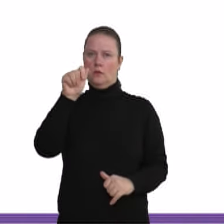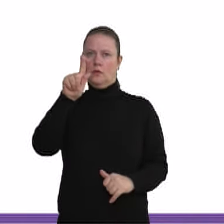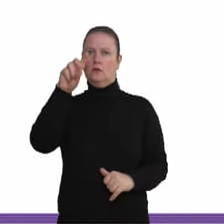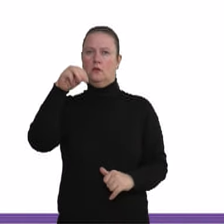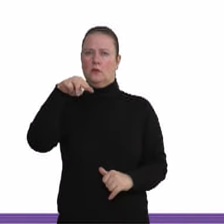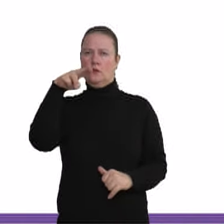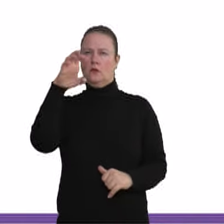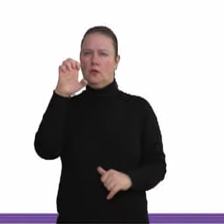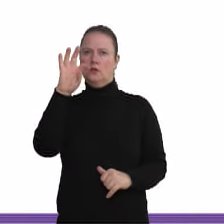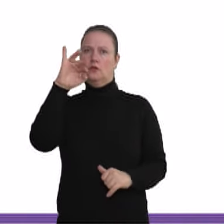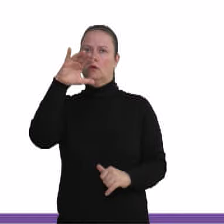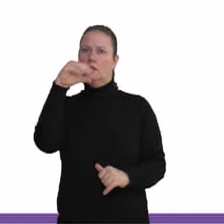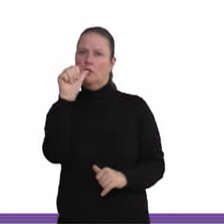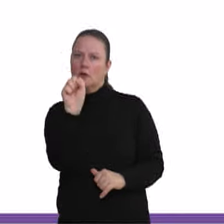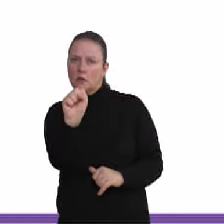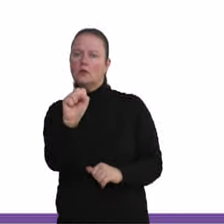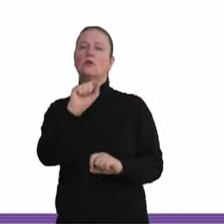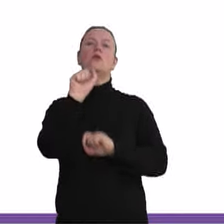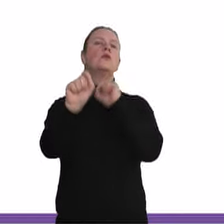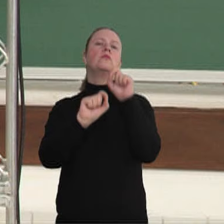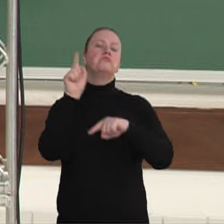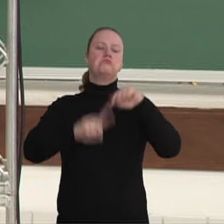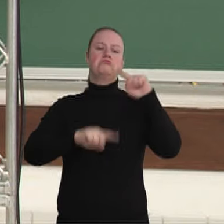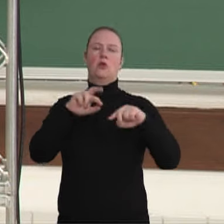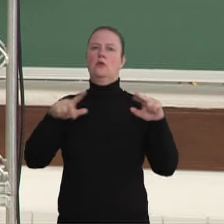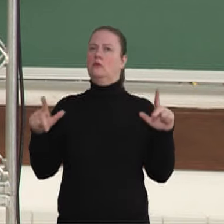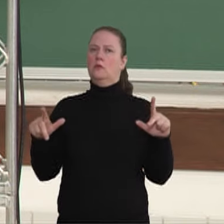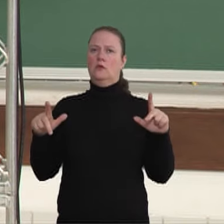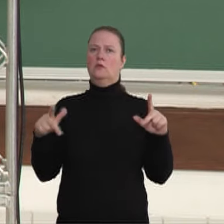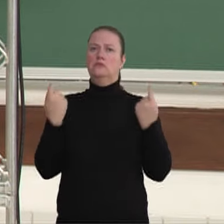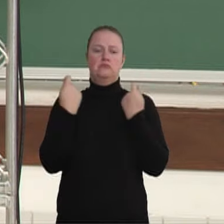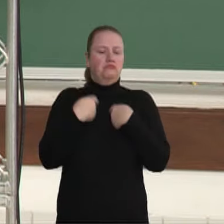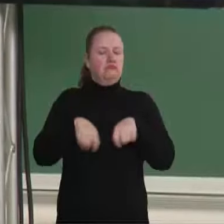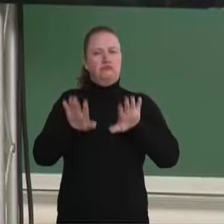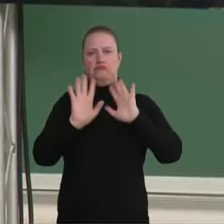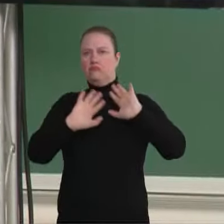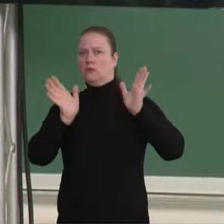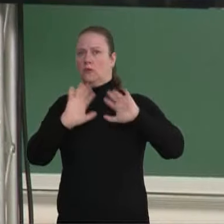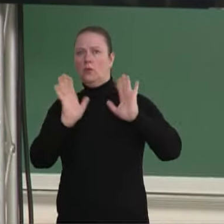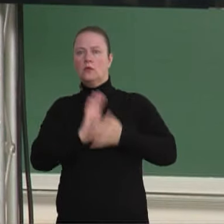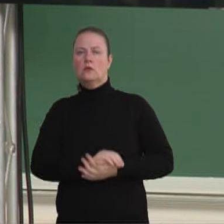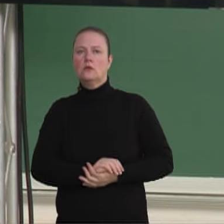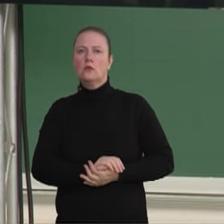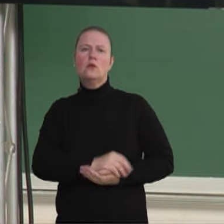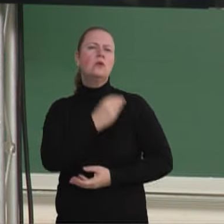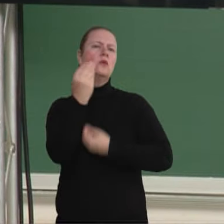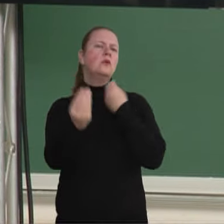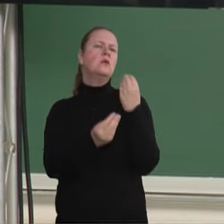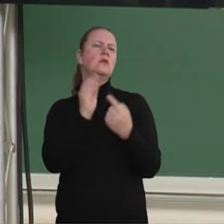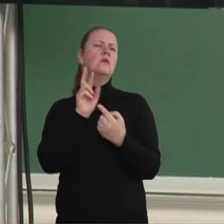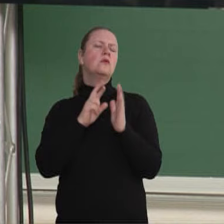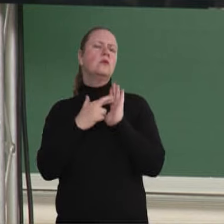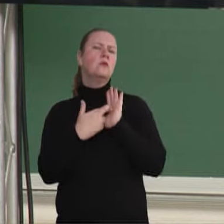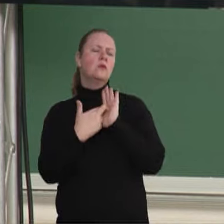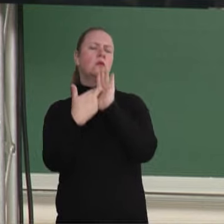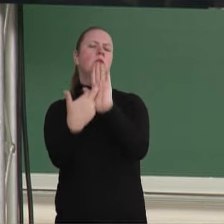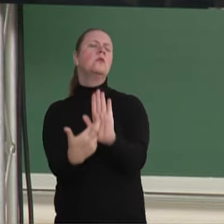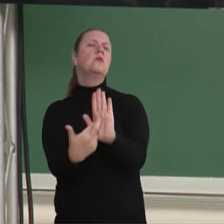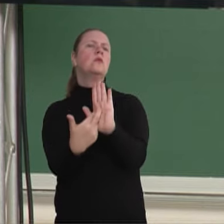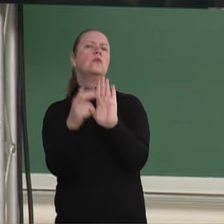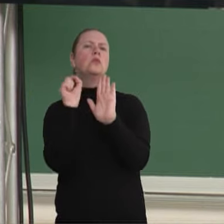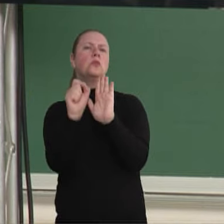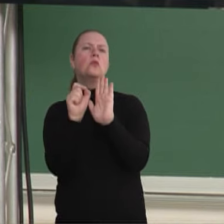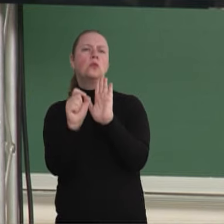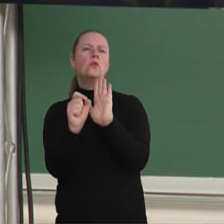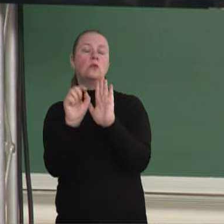detalhe, não precisa de um meio material para se propagar. O que temos aqui como referência, pessoal? No contexto